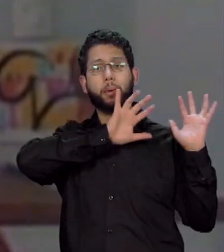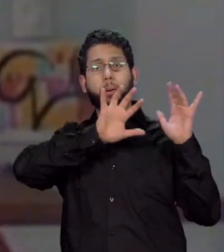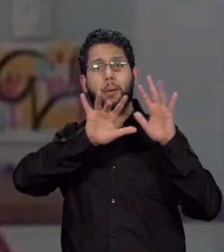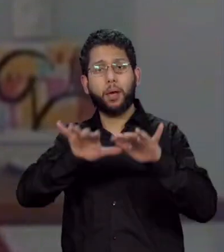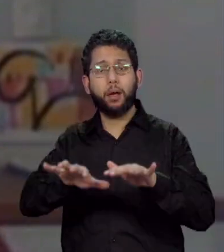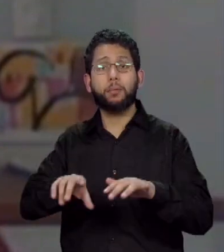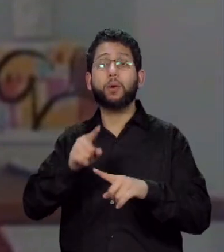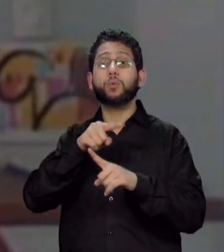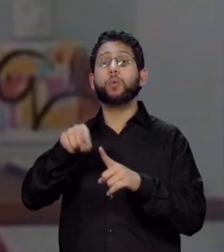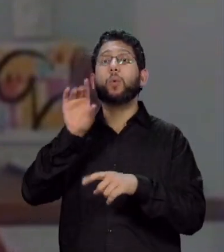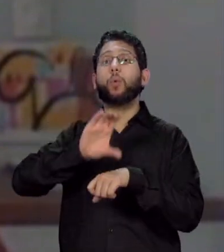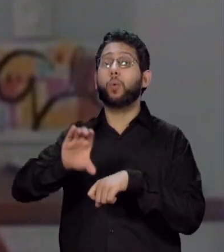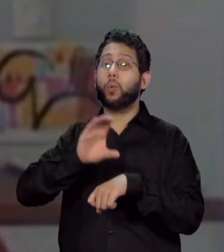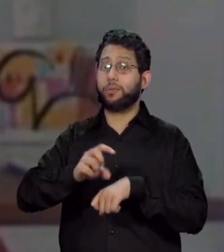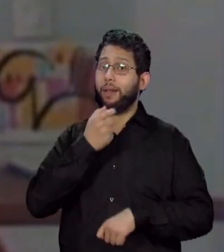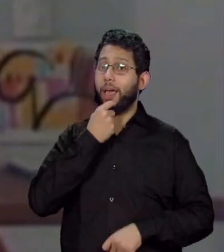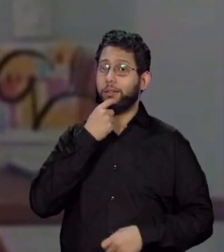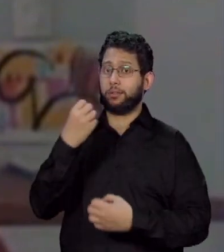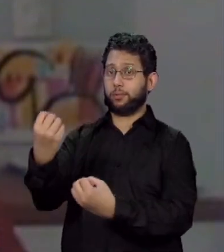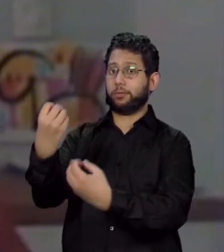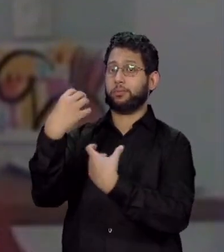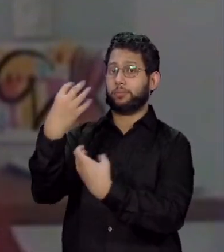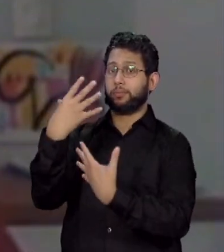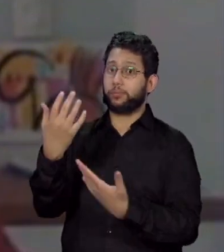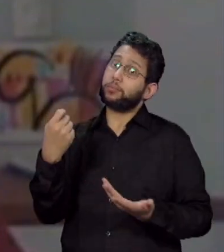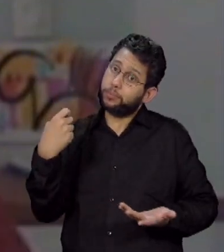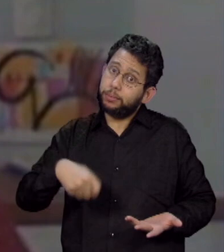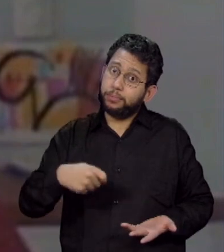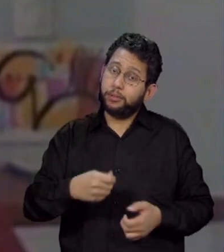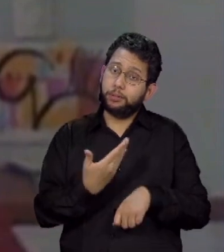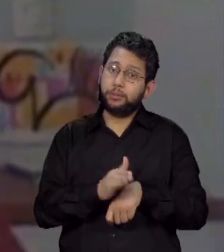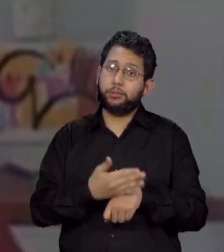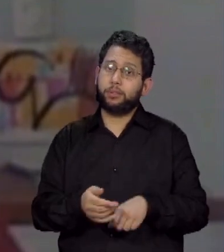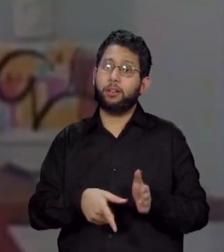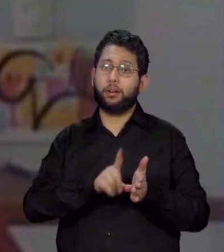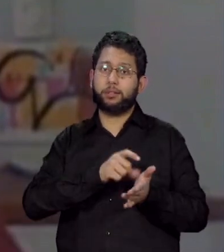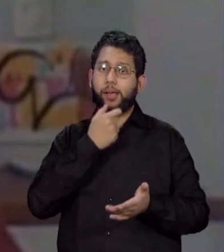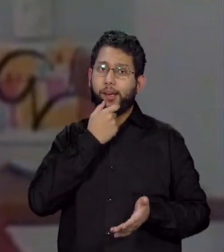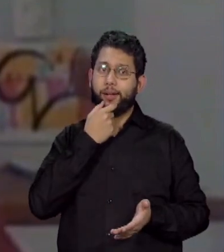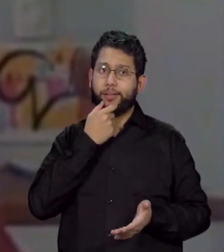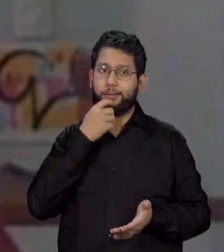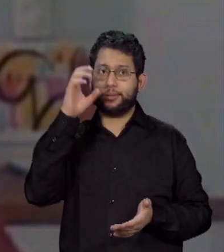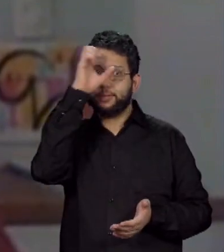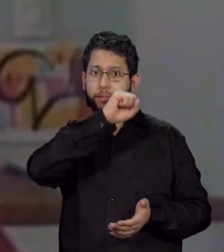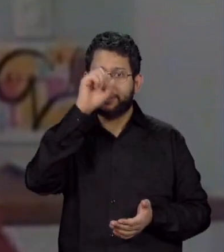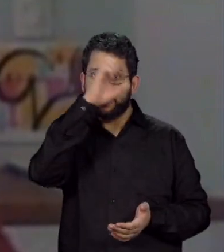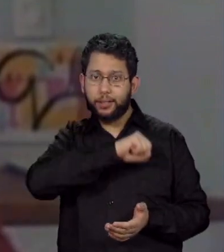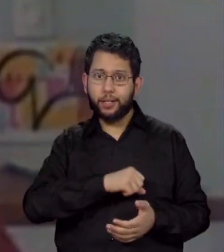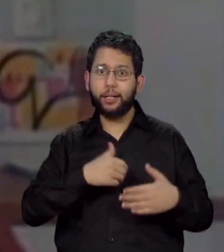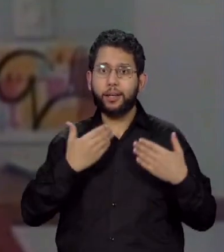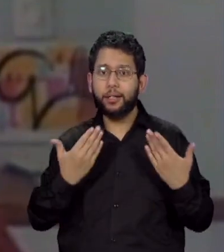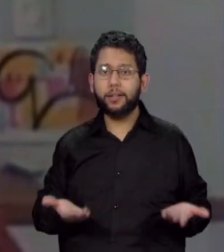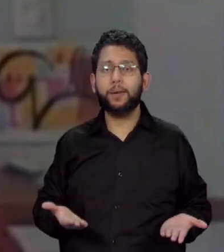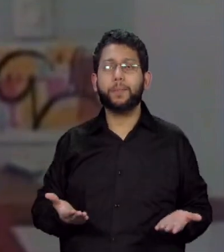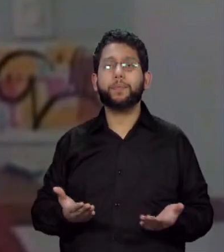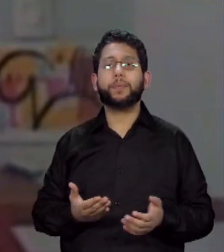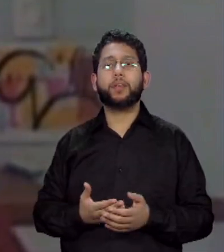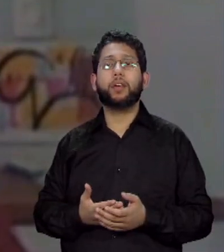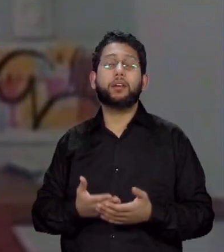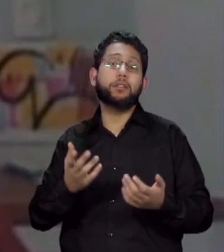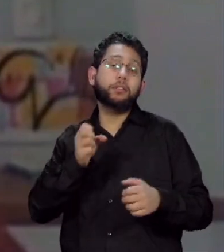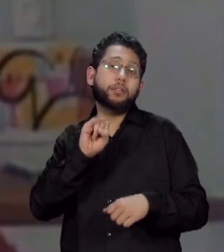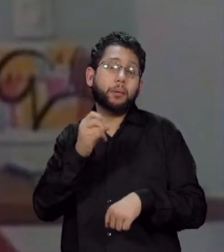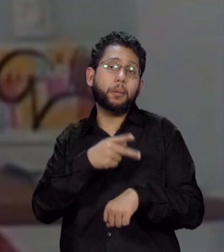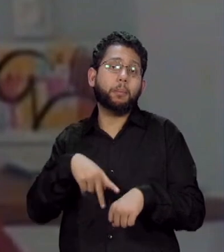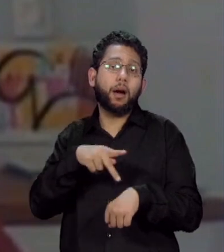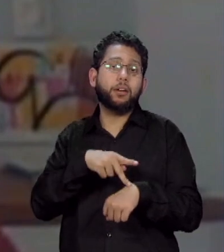cursos são dados em inglês, né? Então você tem que dominar o inglês, né? Mesmo para